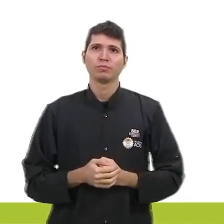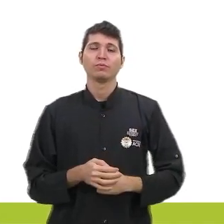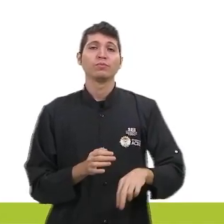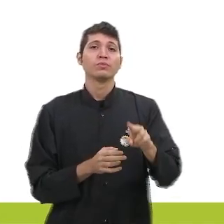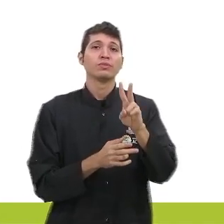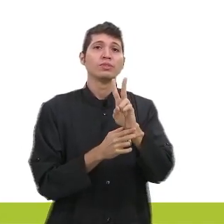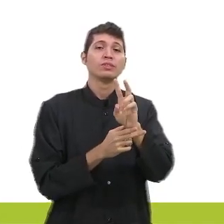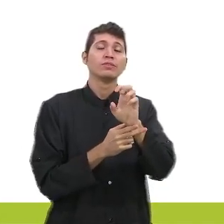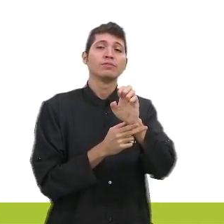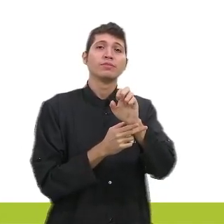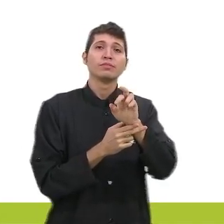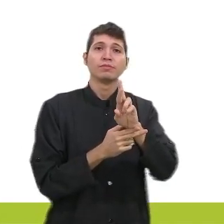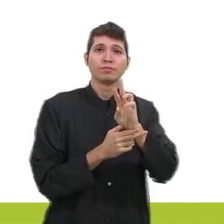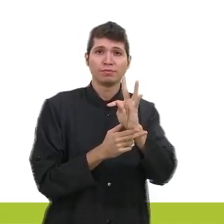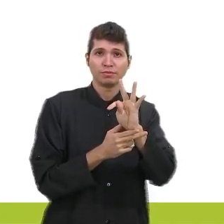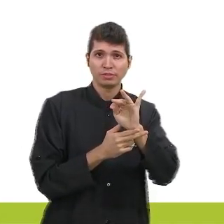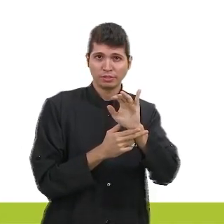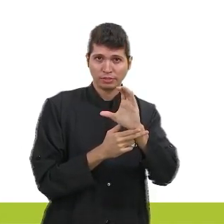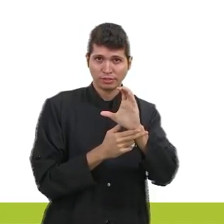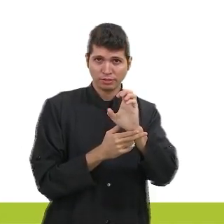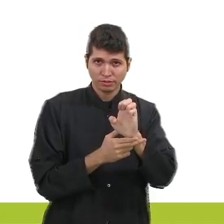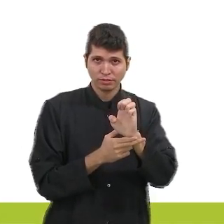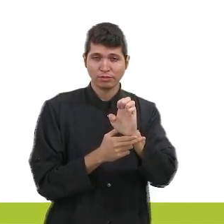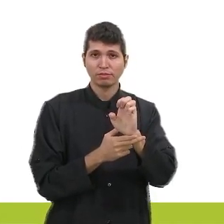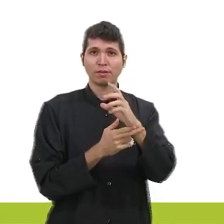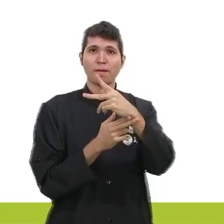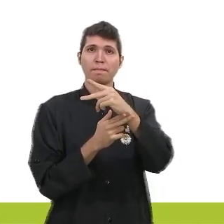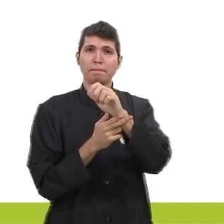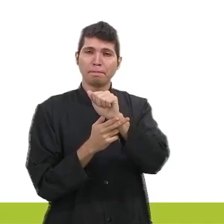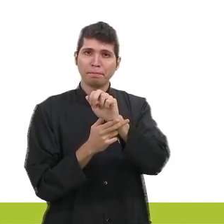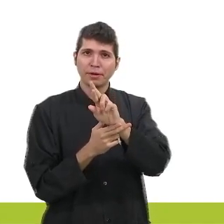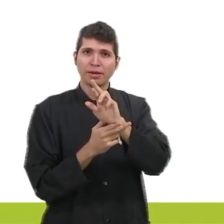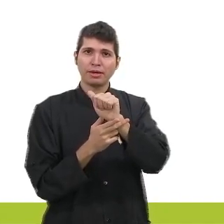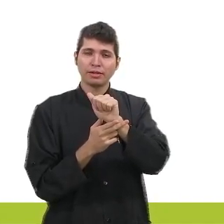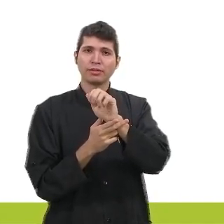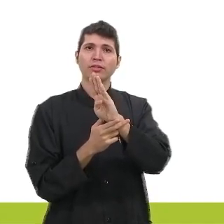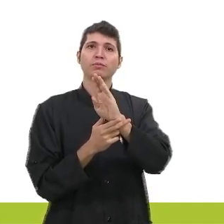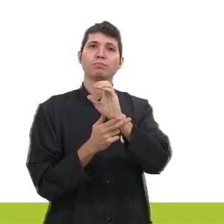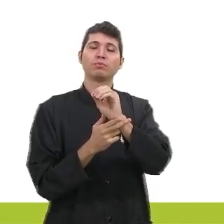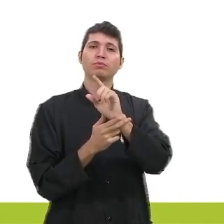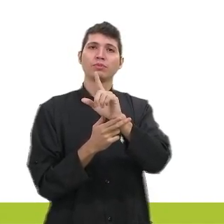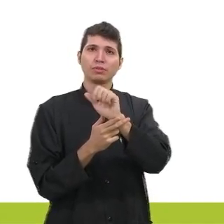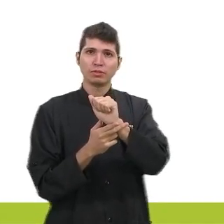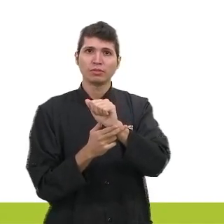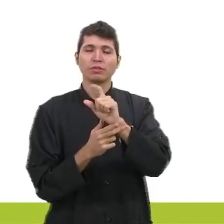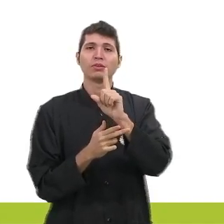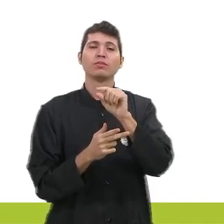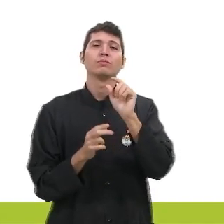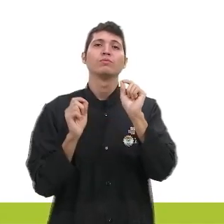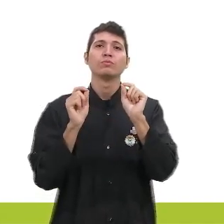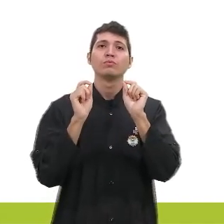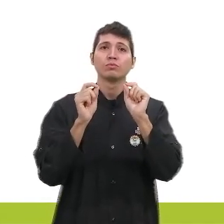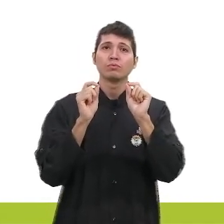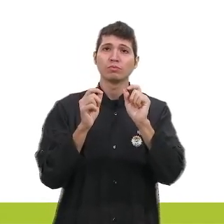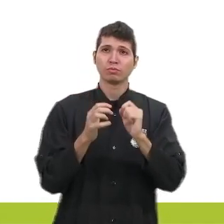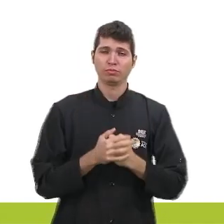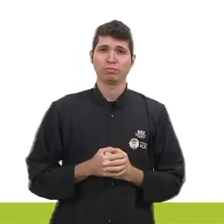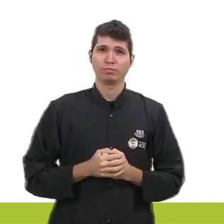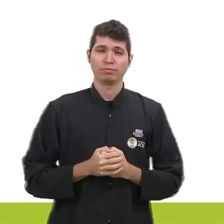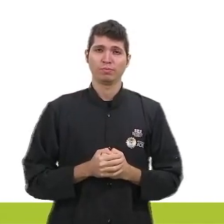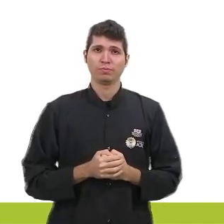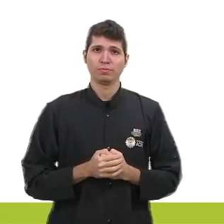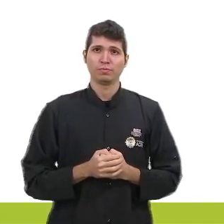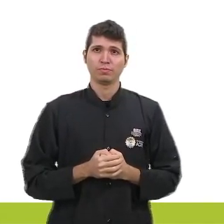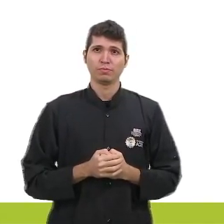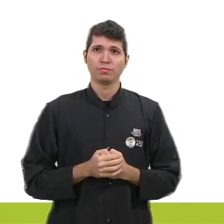professor? O que seria o vértice da parábola? O vértice da parábola é uma coordenada que muda o sentido do gráfico.